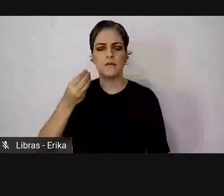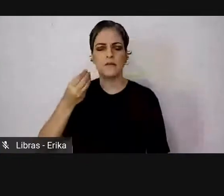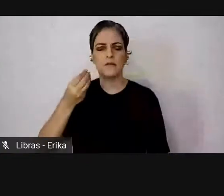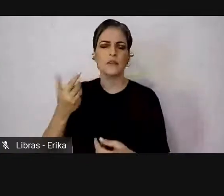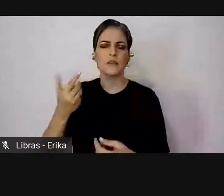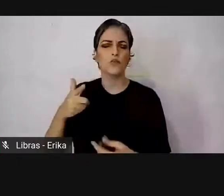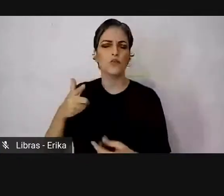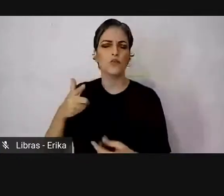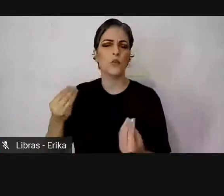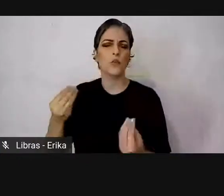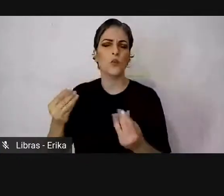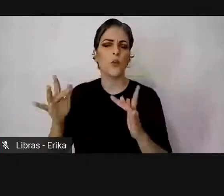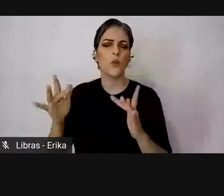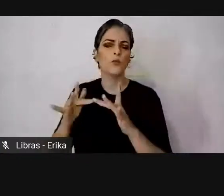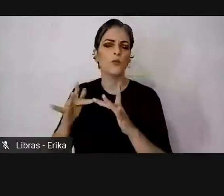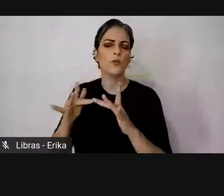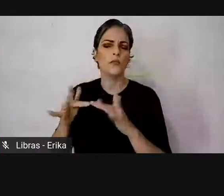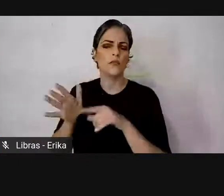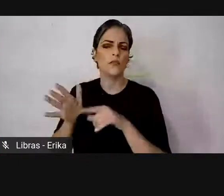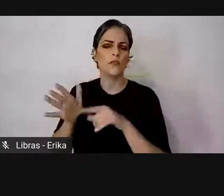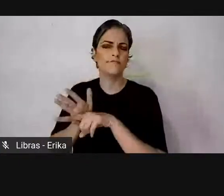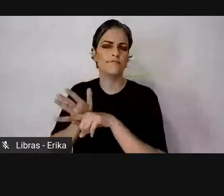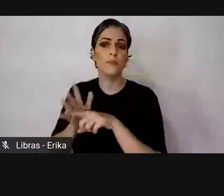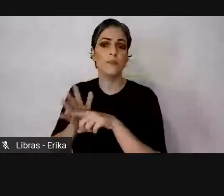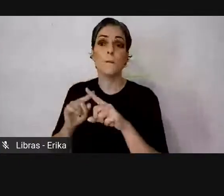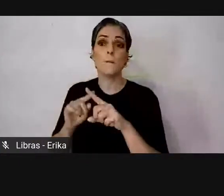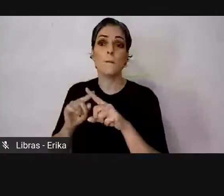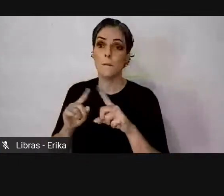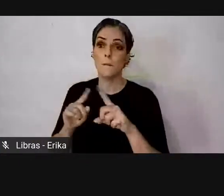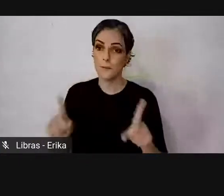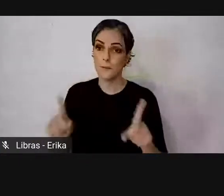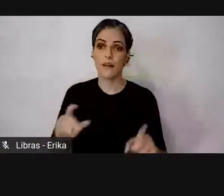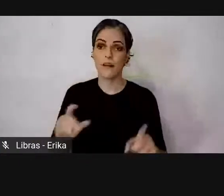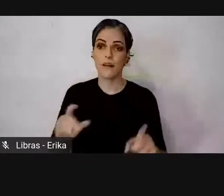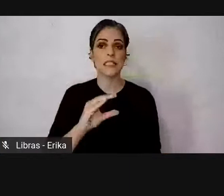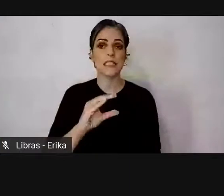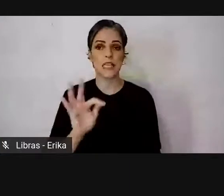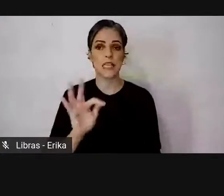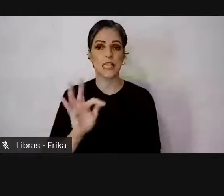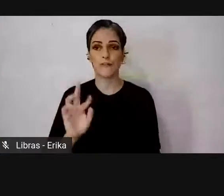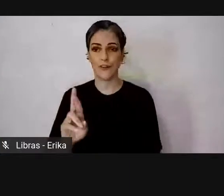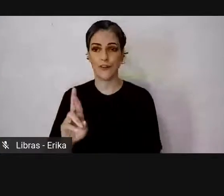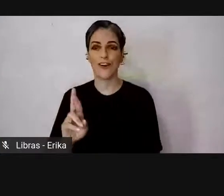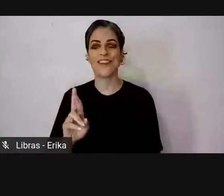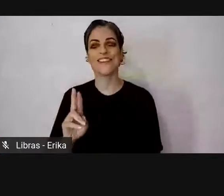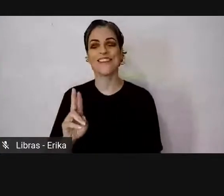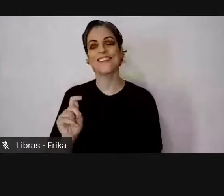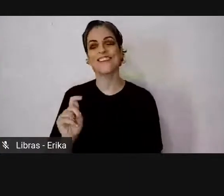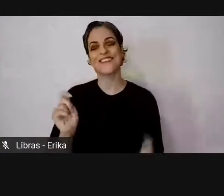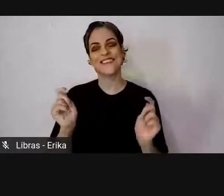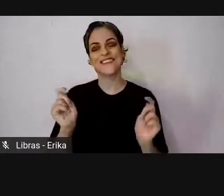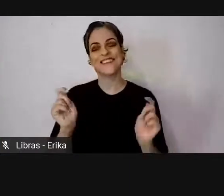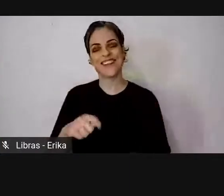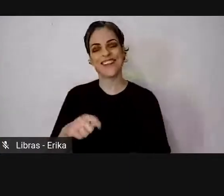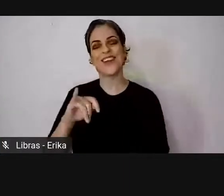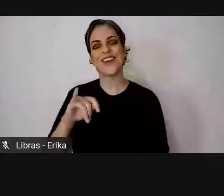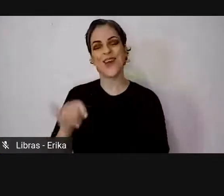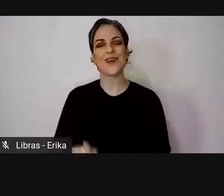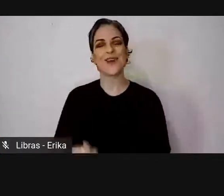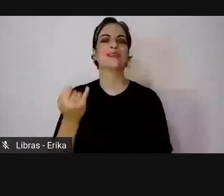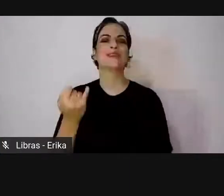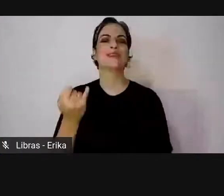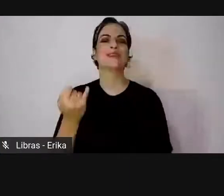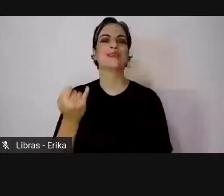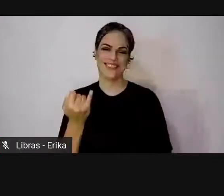oportunidade de que você está ali com os dois lados muito próximos. Isso causa, como a gente